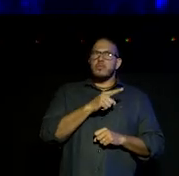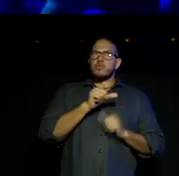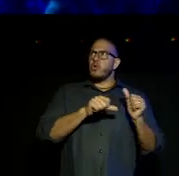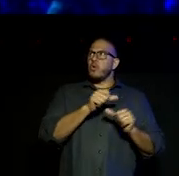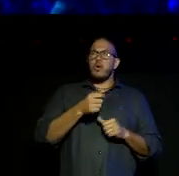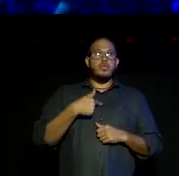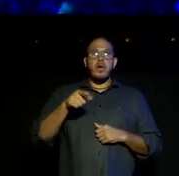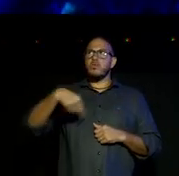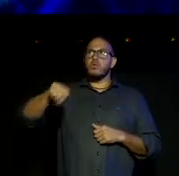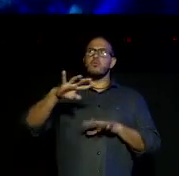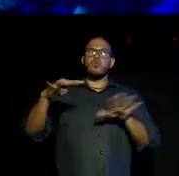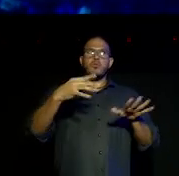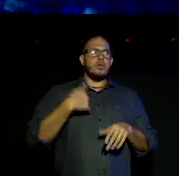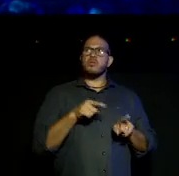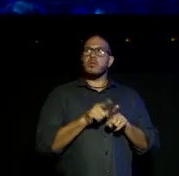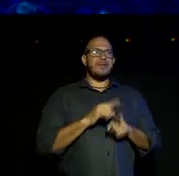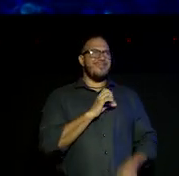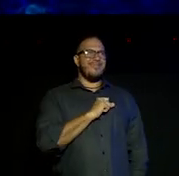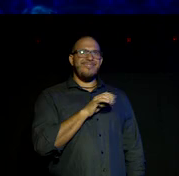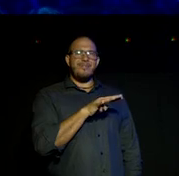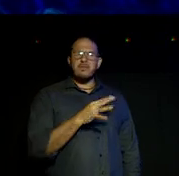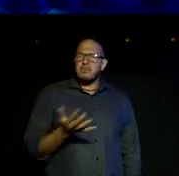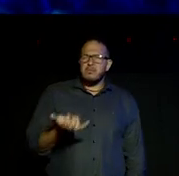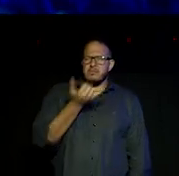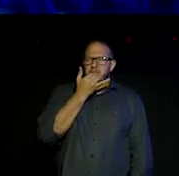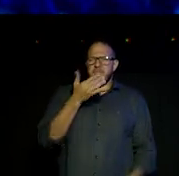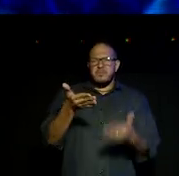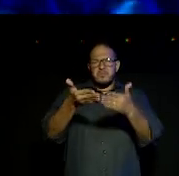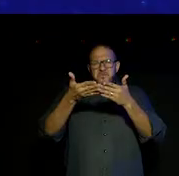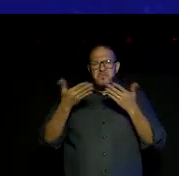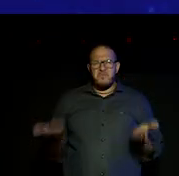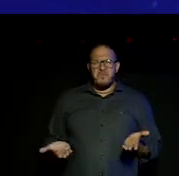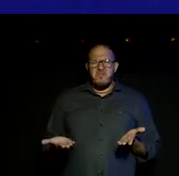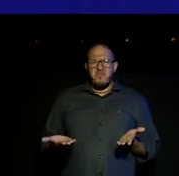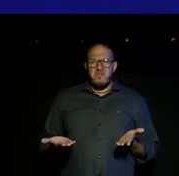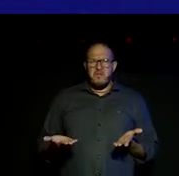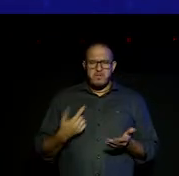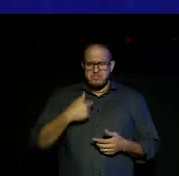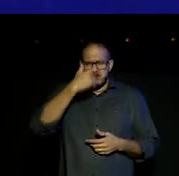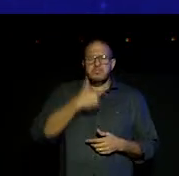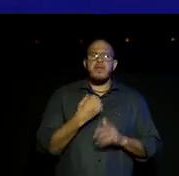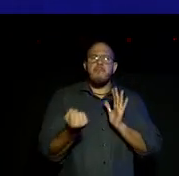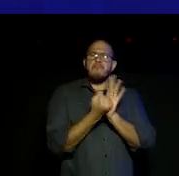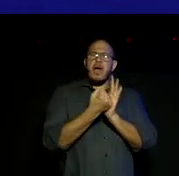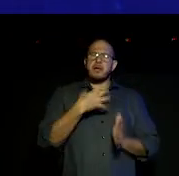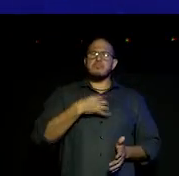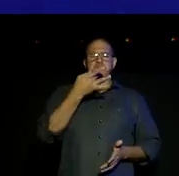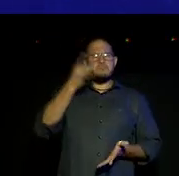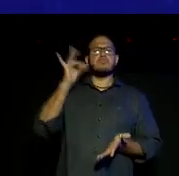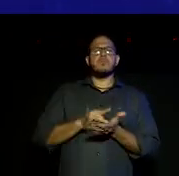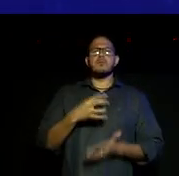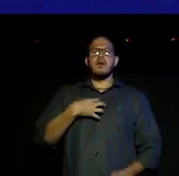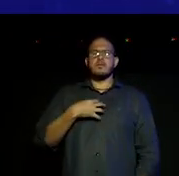mudou? Não, agora todo mundo está gostando, ele deve ser bom. Pelo amor de Deus, uma das marcas de autenticidade do homem, que é a